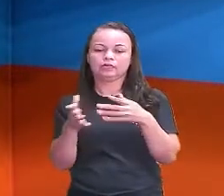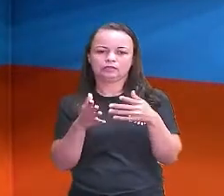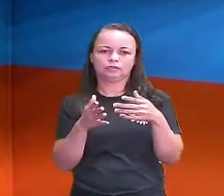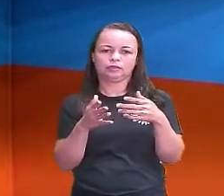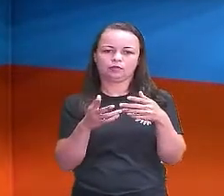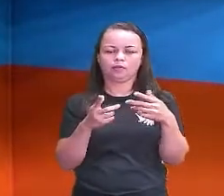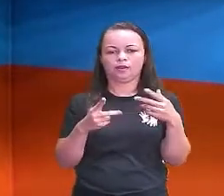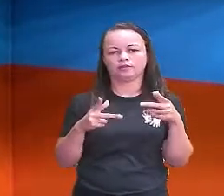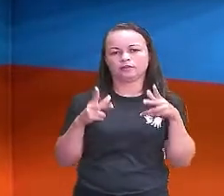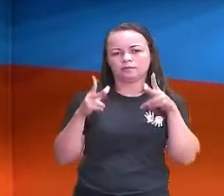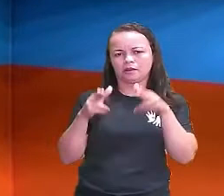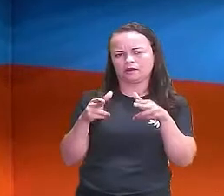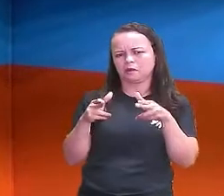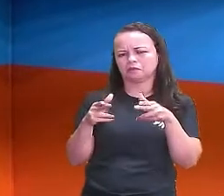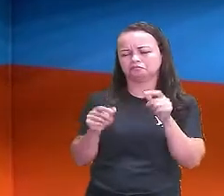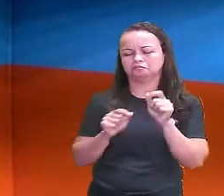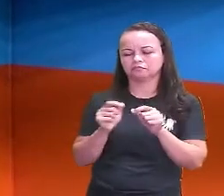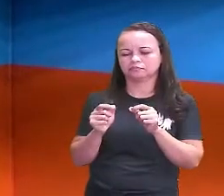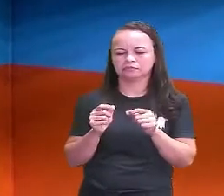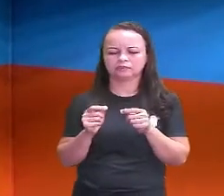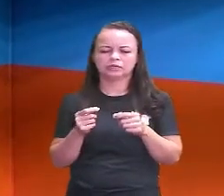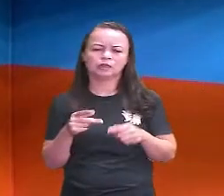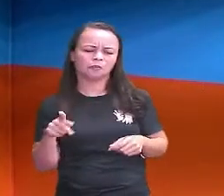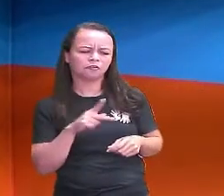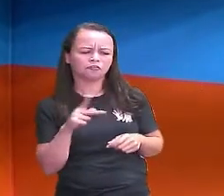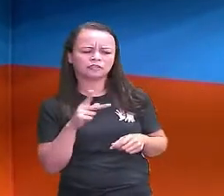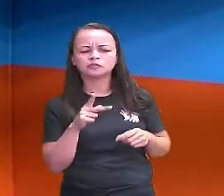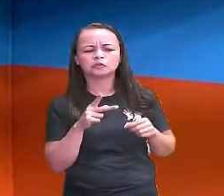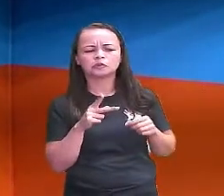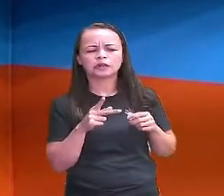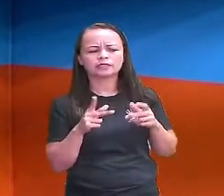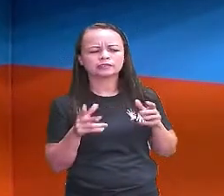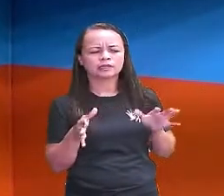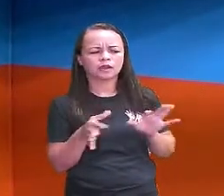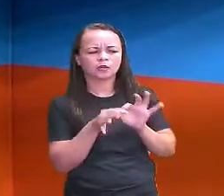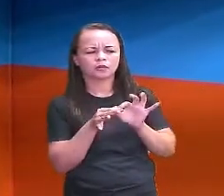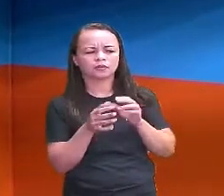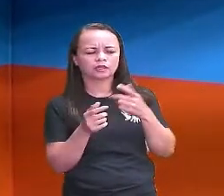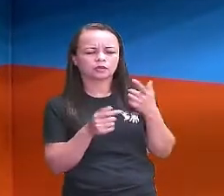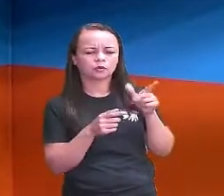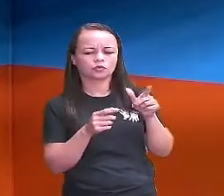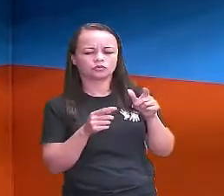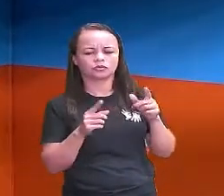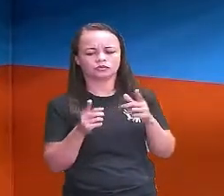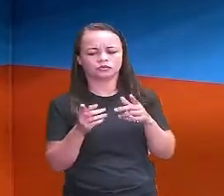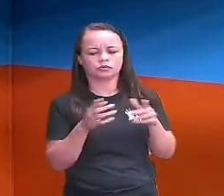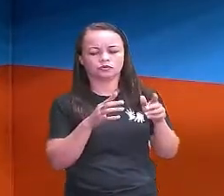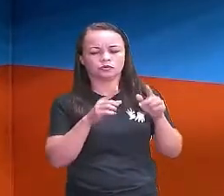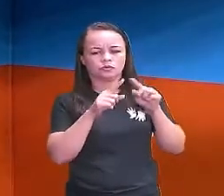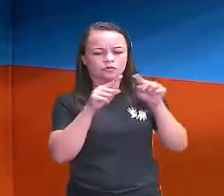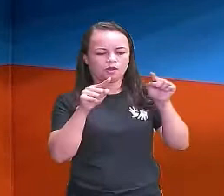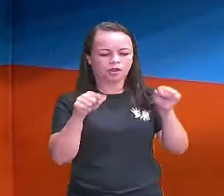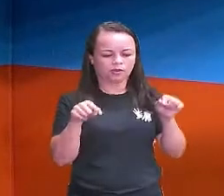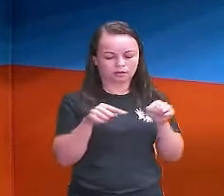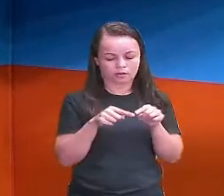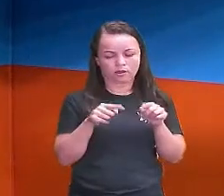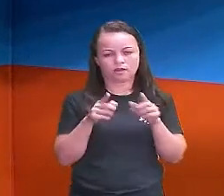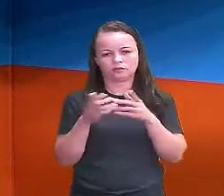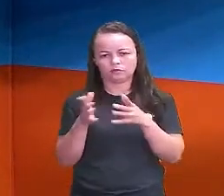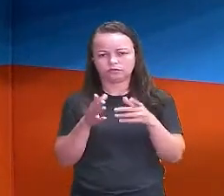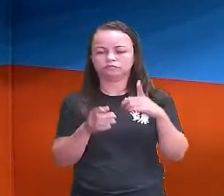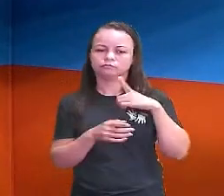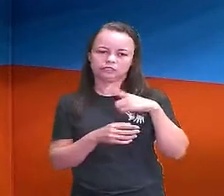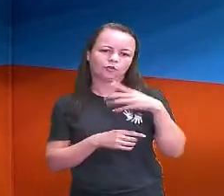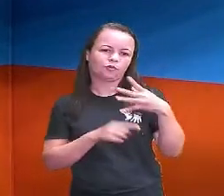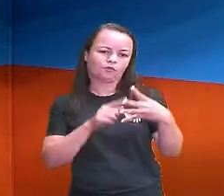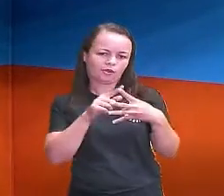paralelos. Professora, se ela é da mesma família do quadrado e do retângulo, então ela vai ter 4